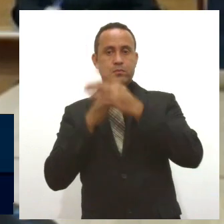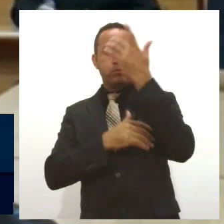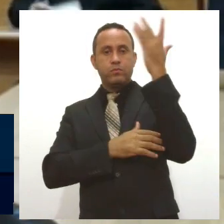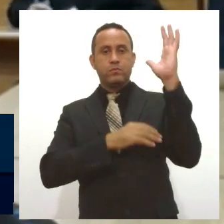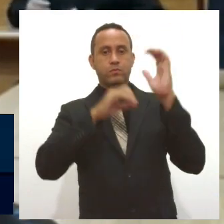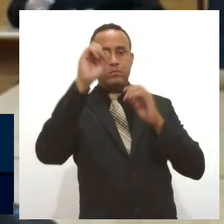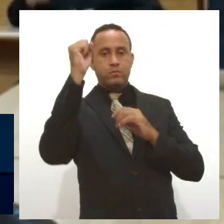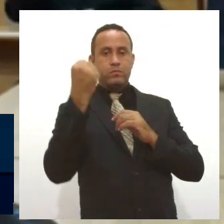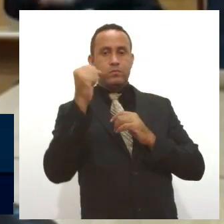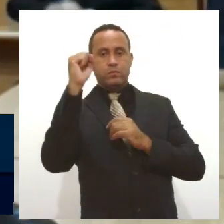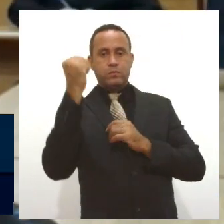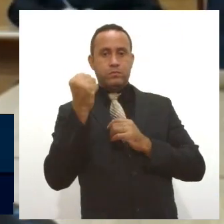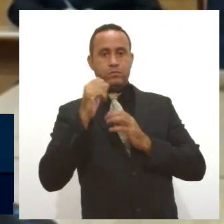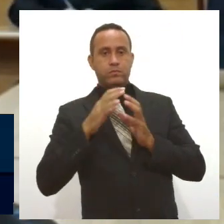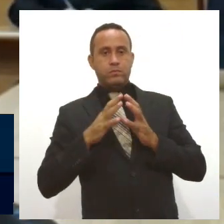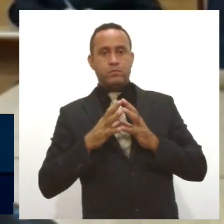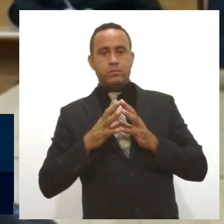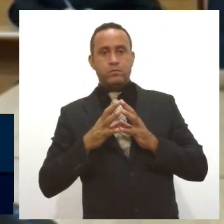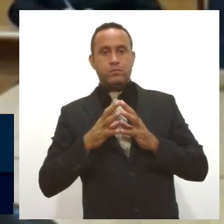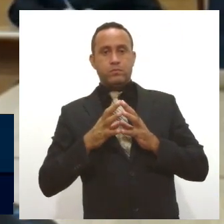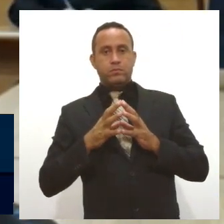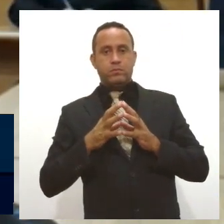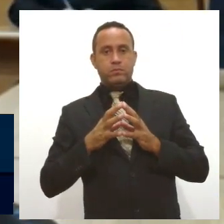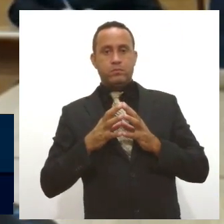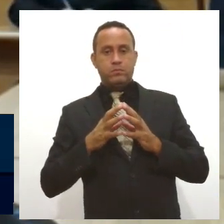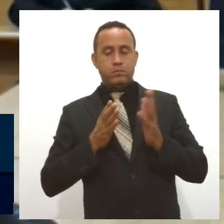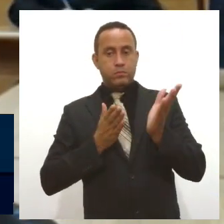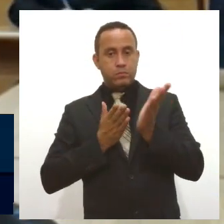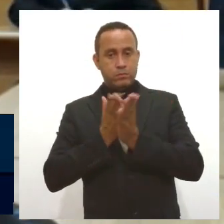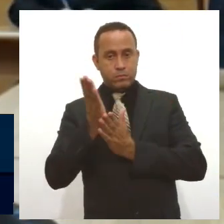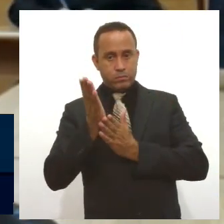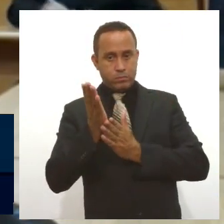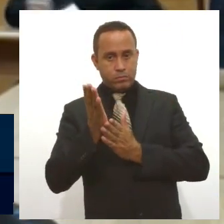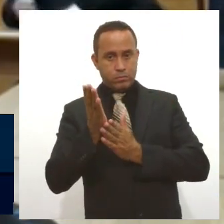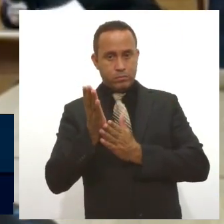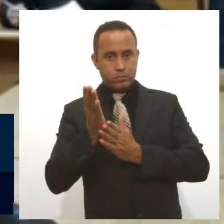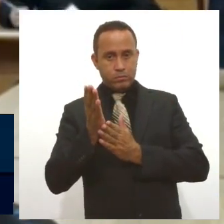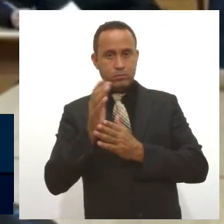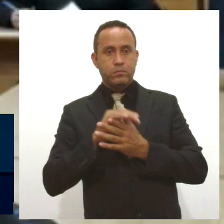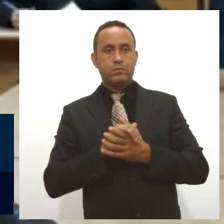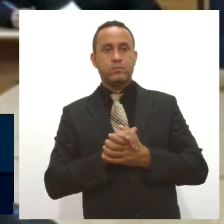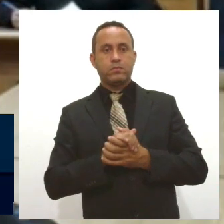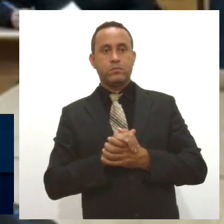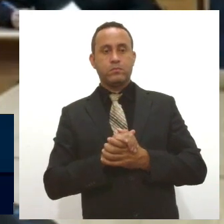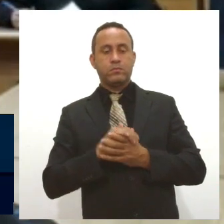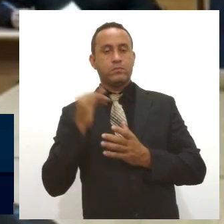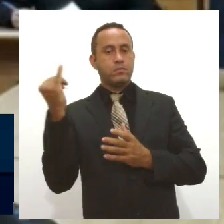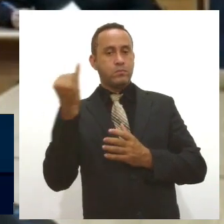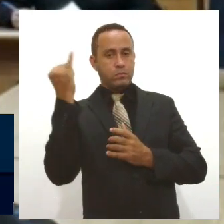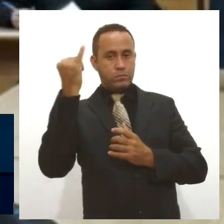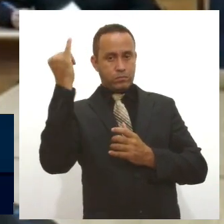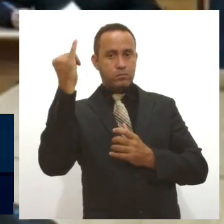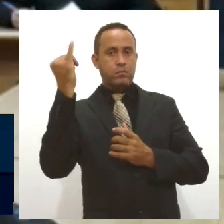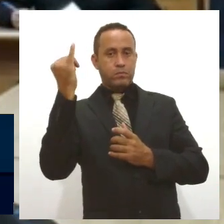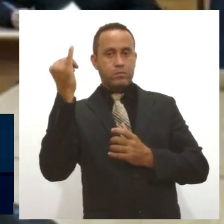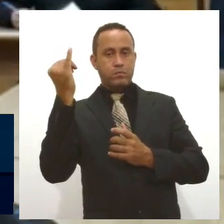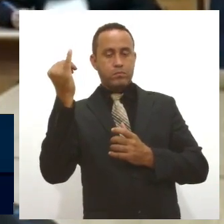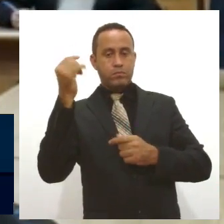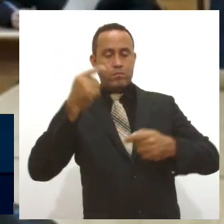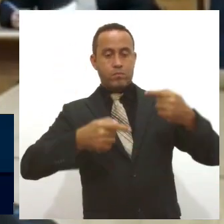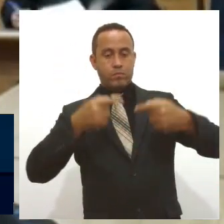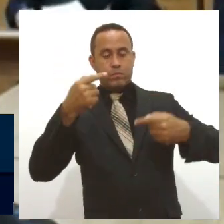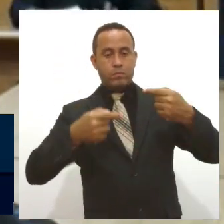de Sergipe. Em ele sendo aprovado, a gente dá um passo importantíssimo na implantação da nossa